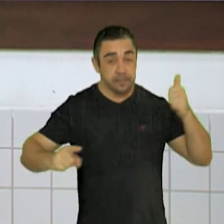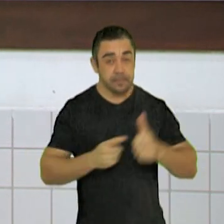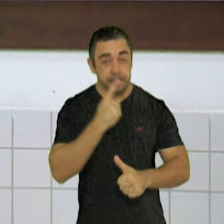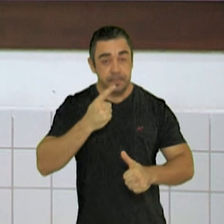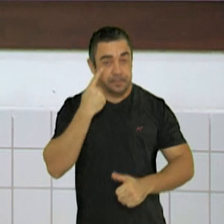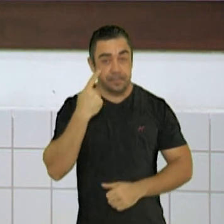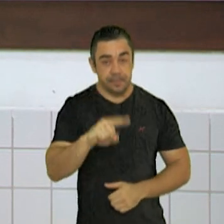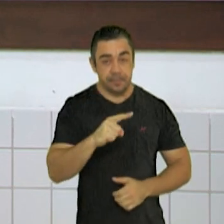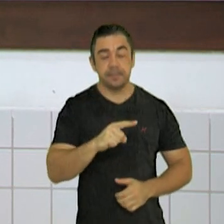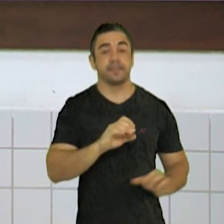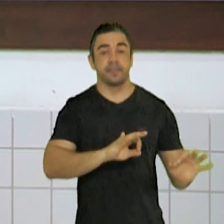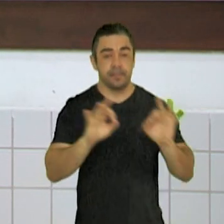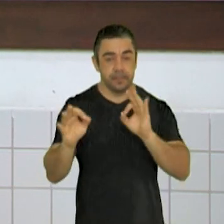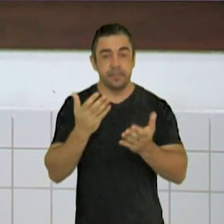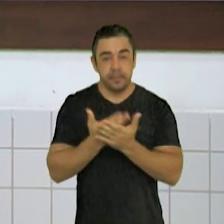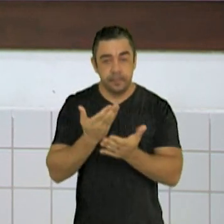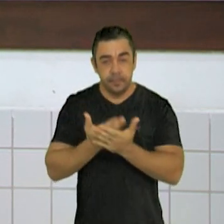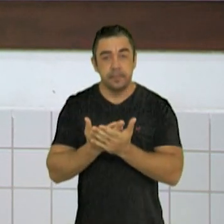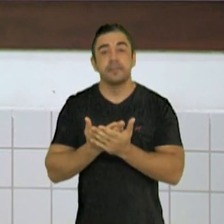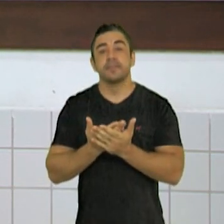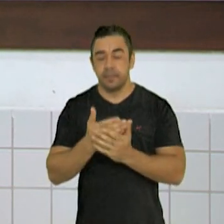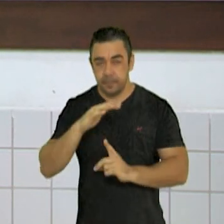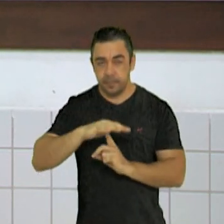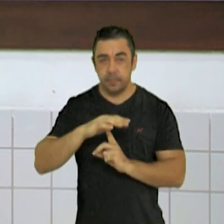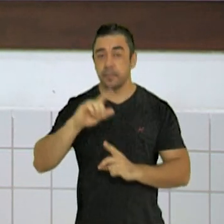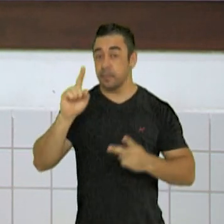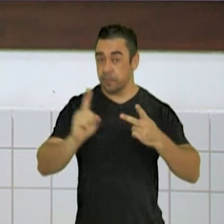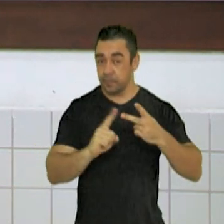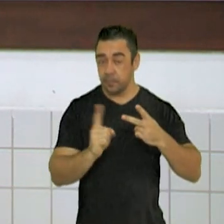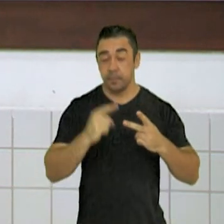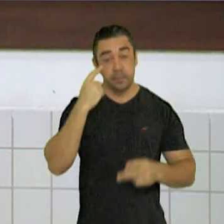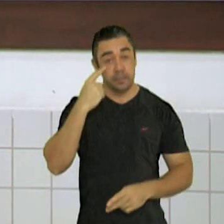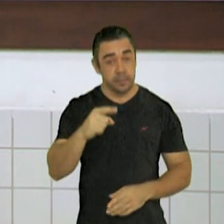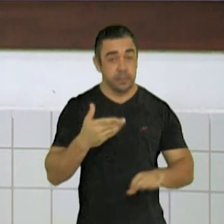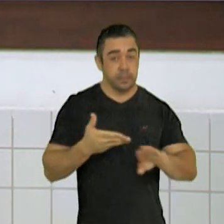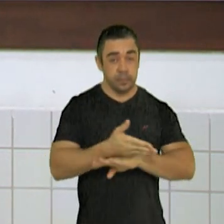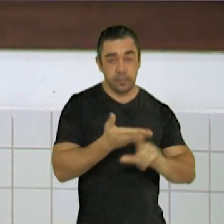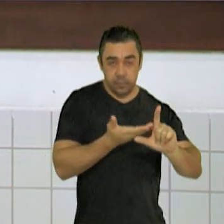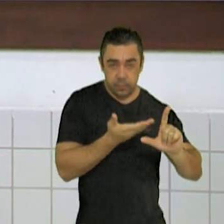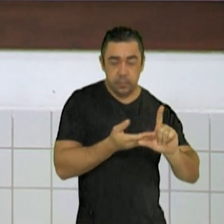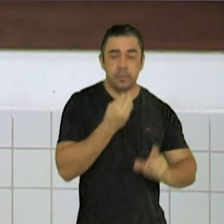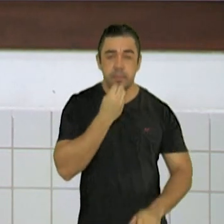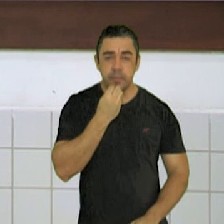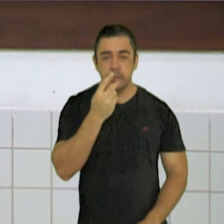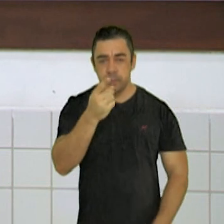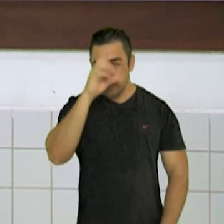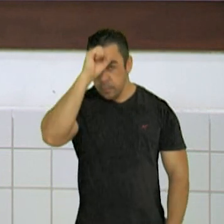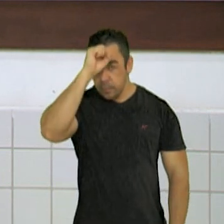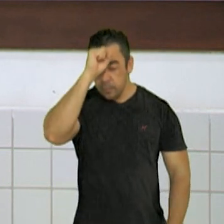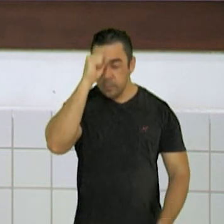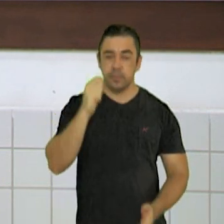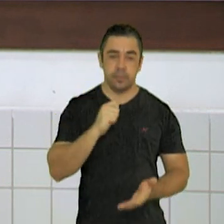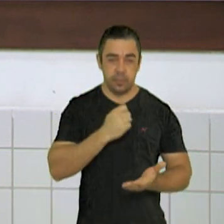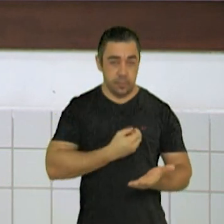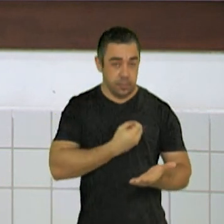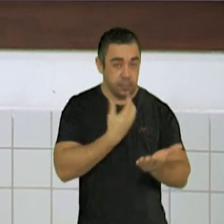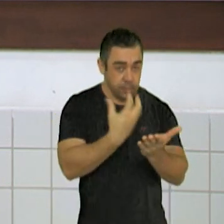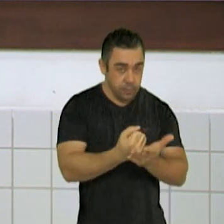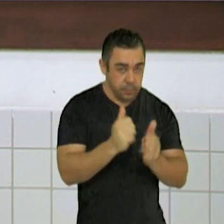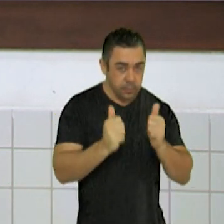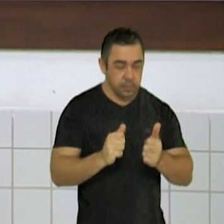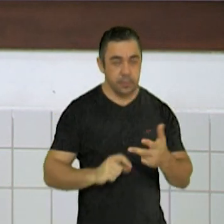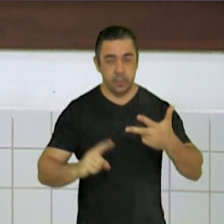às aulas Paraná. Depois, acesse o Google Classroom, realize as atividades, testando seus conhecimentos e registrando a sua